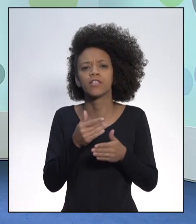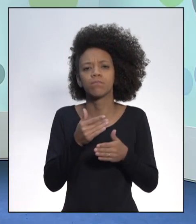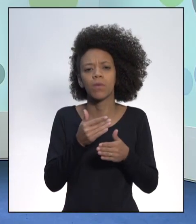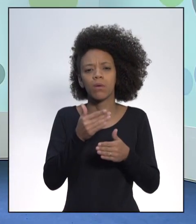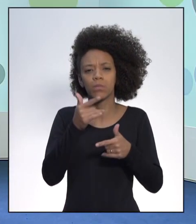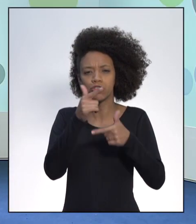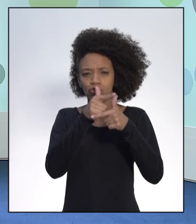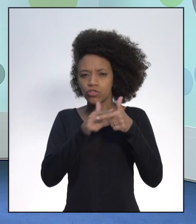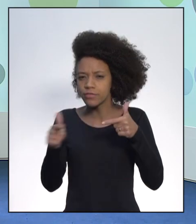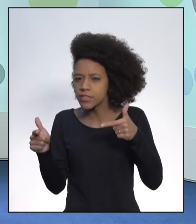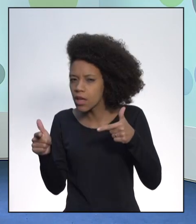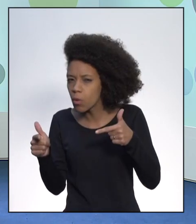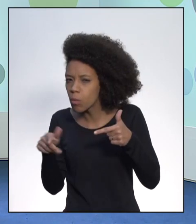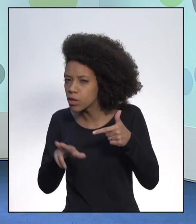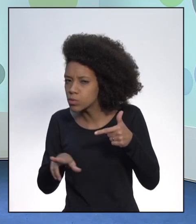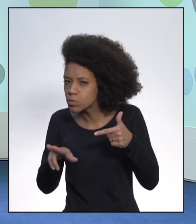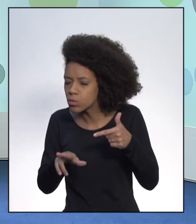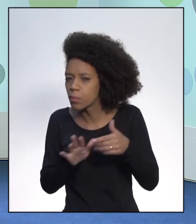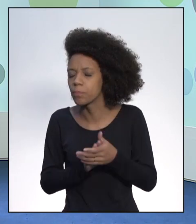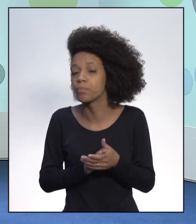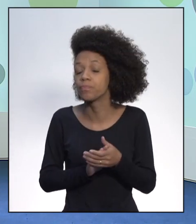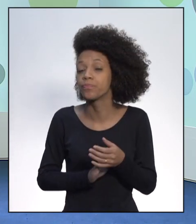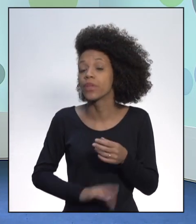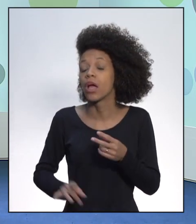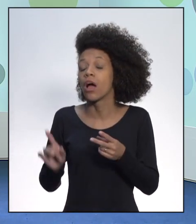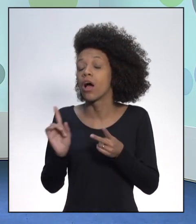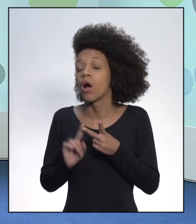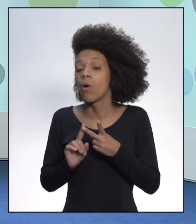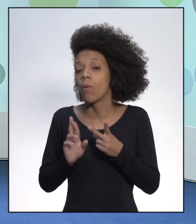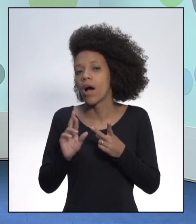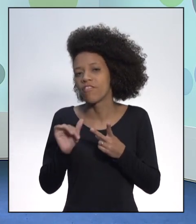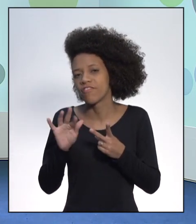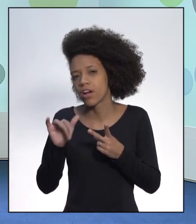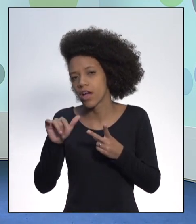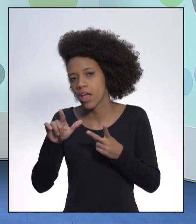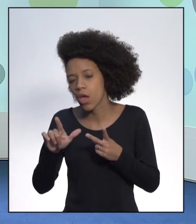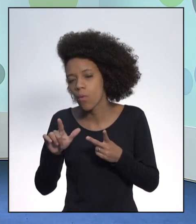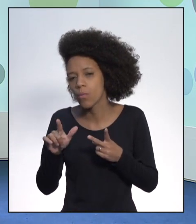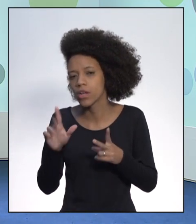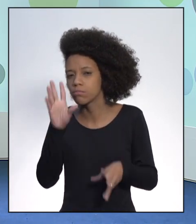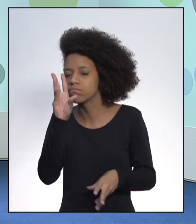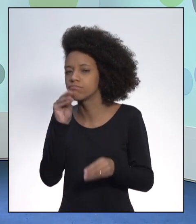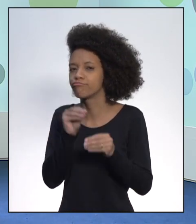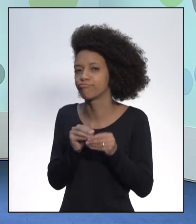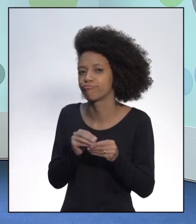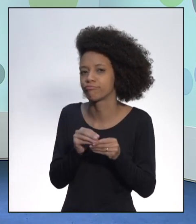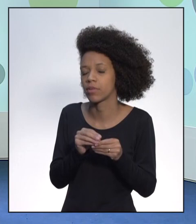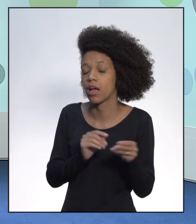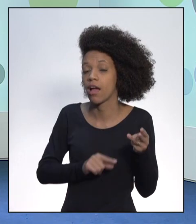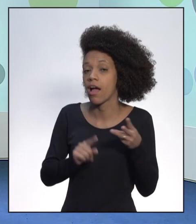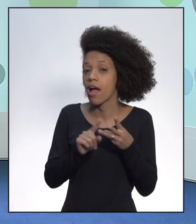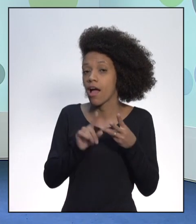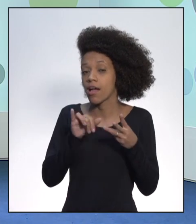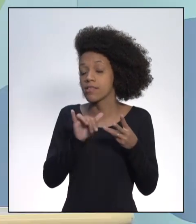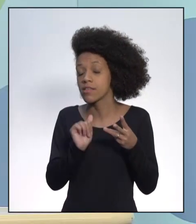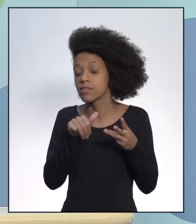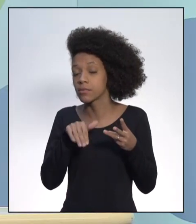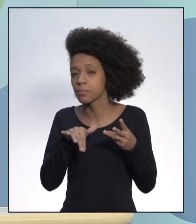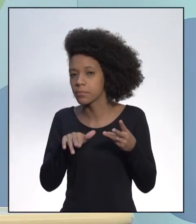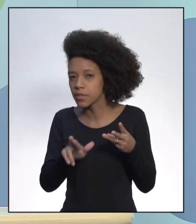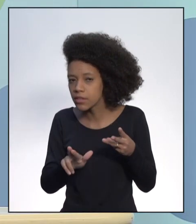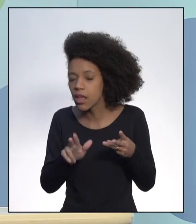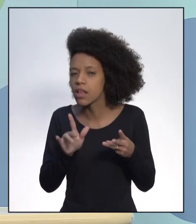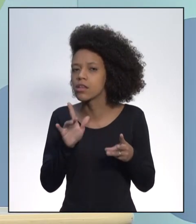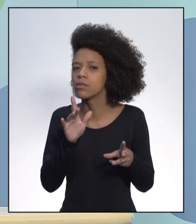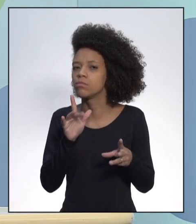ele executou uma divisão. O Rafael falou que ele abreviou. A Yasmin falou que ele